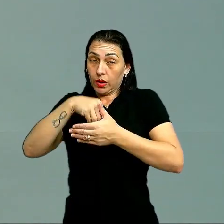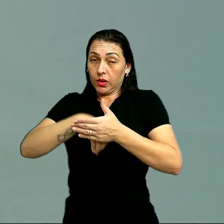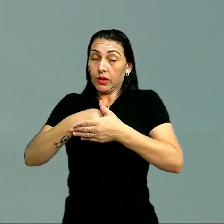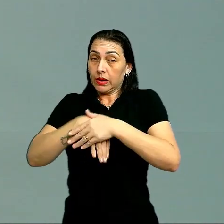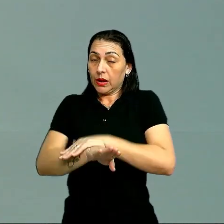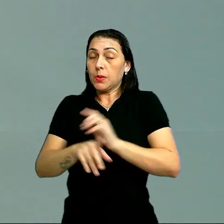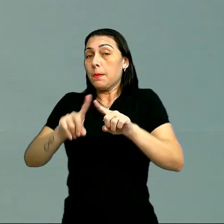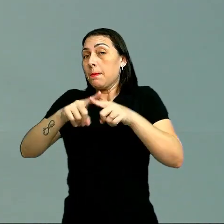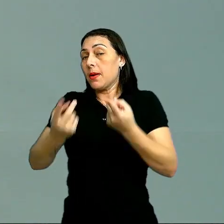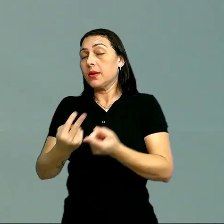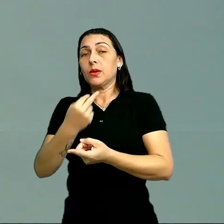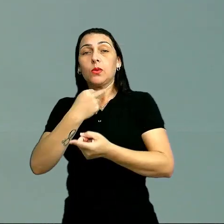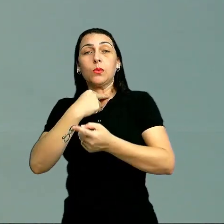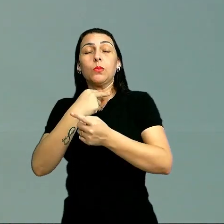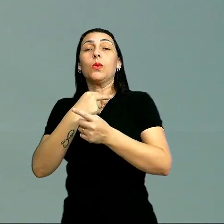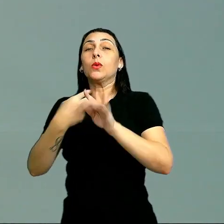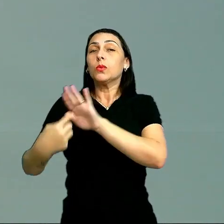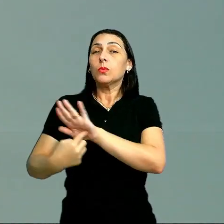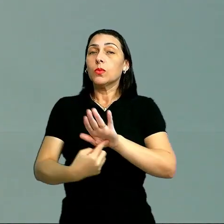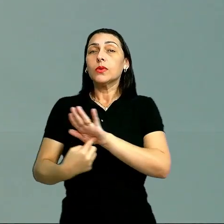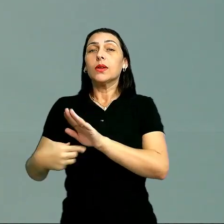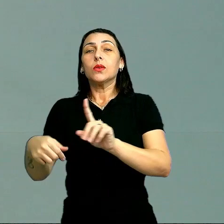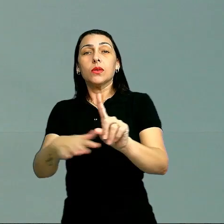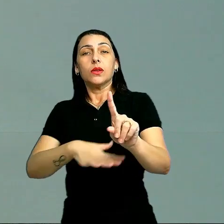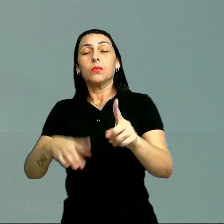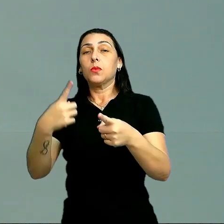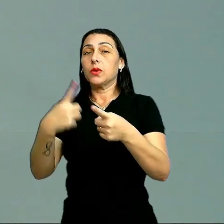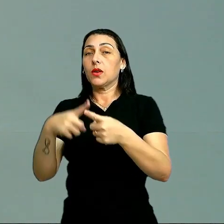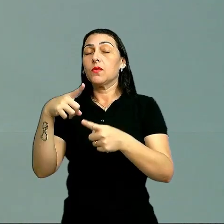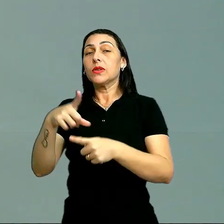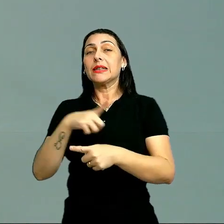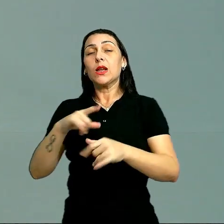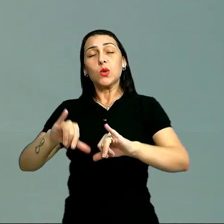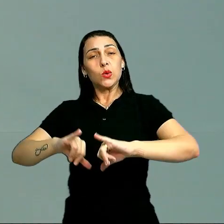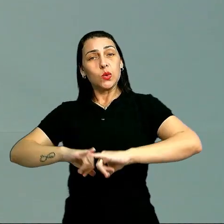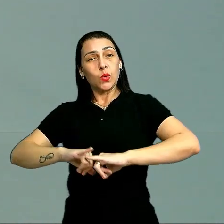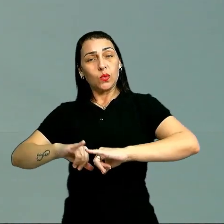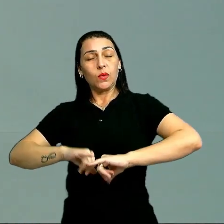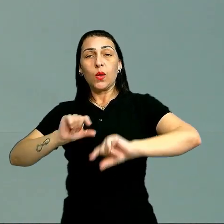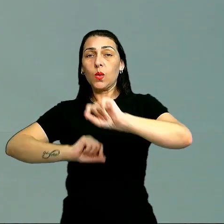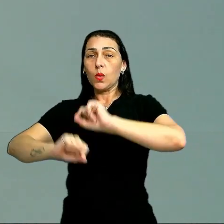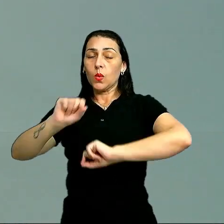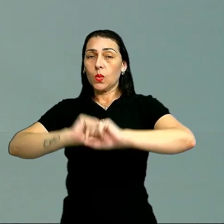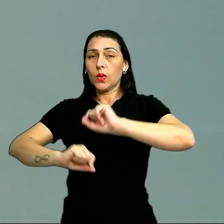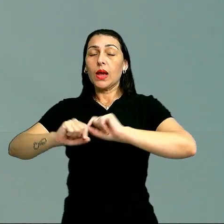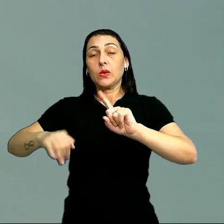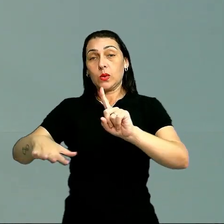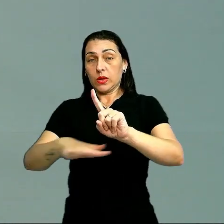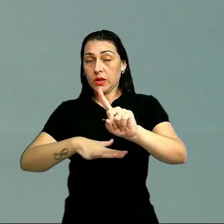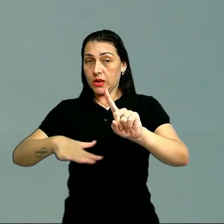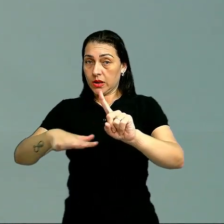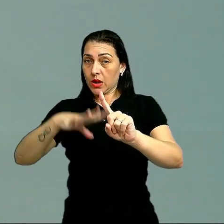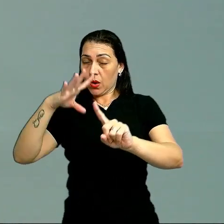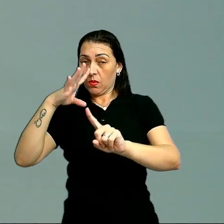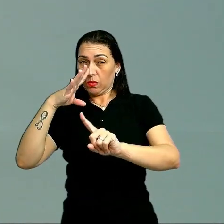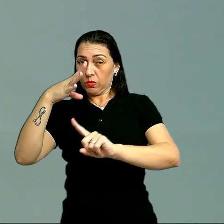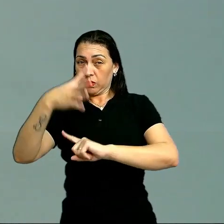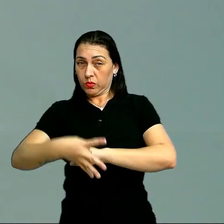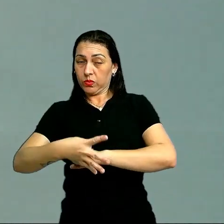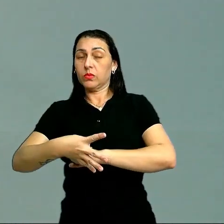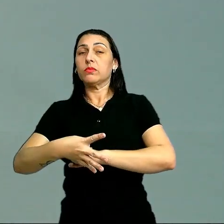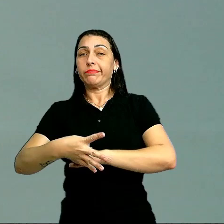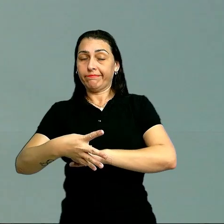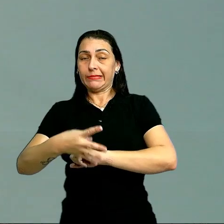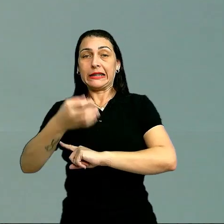Mas você não pode se revelar na sociedade, porque você vai sofrer uma sanção difusa, né? A sociedade, ela vai lhe reprimir. Então,